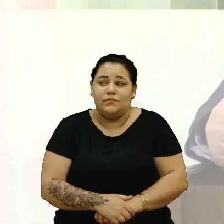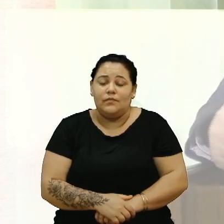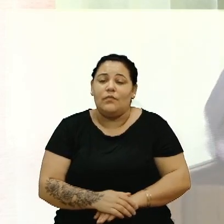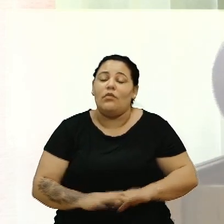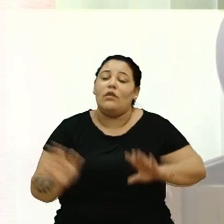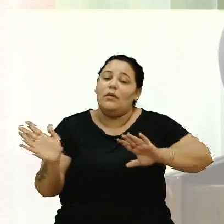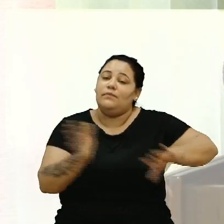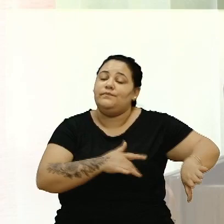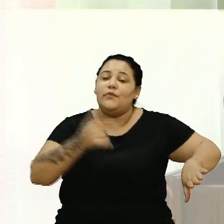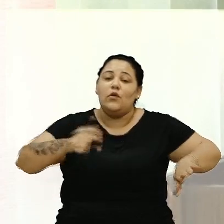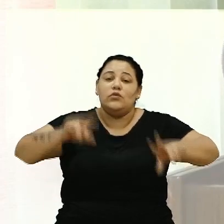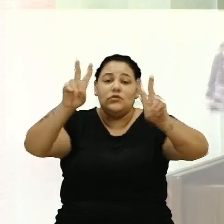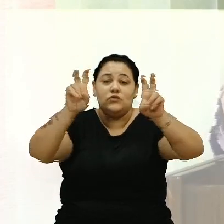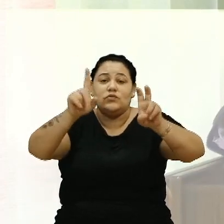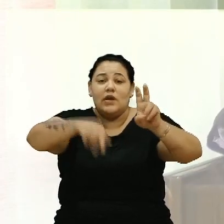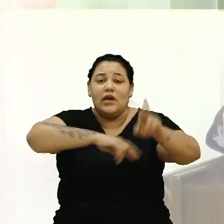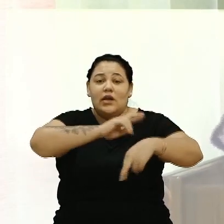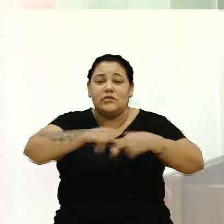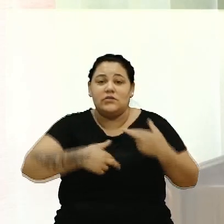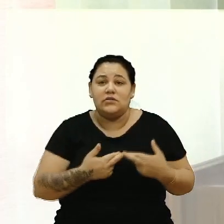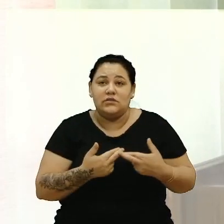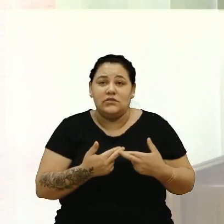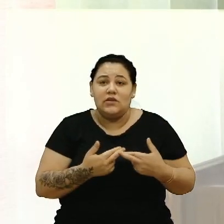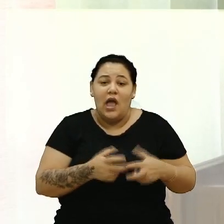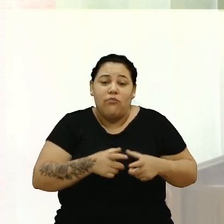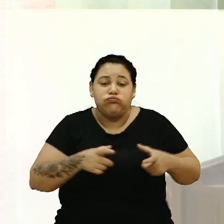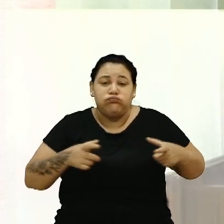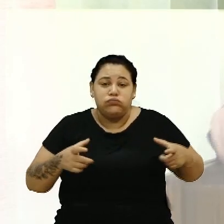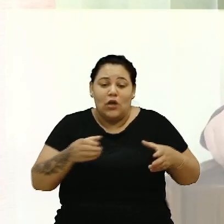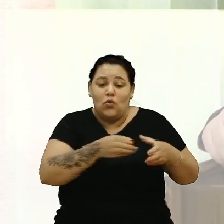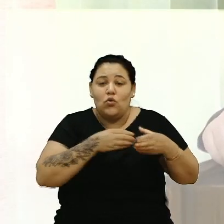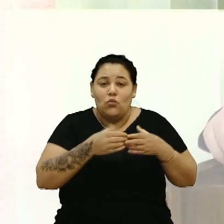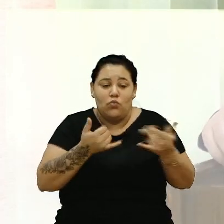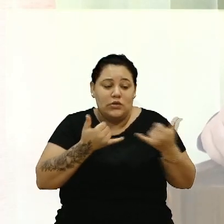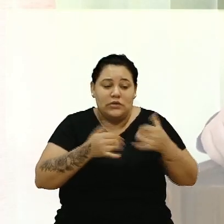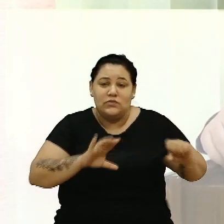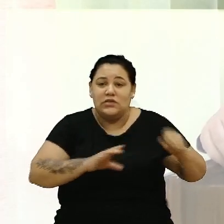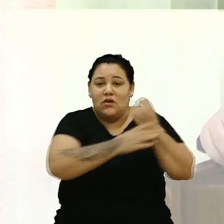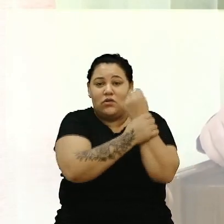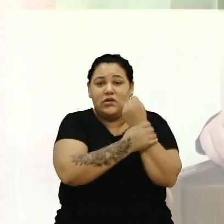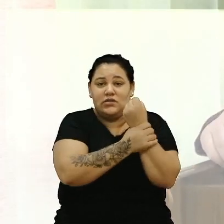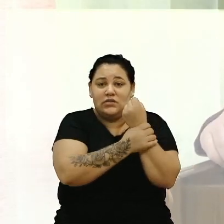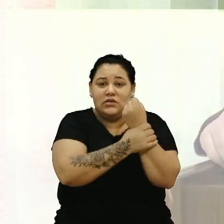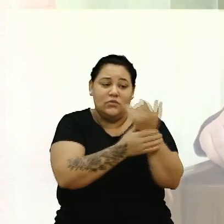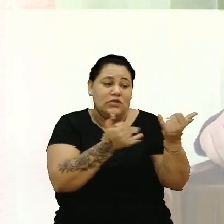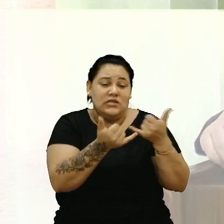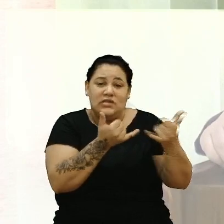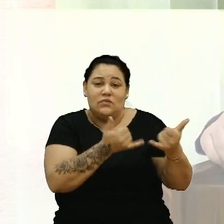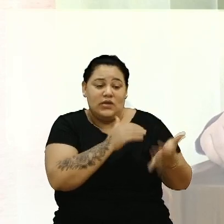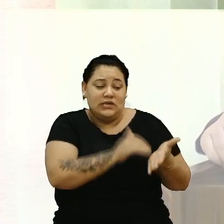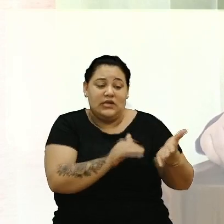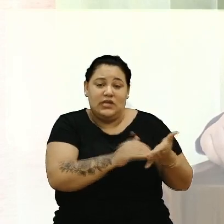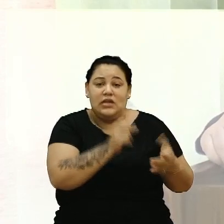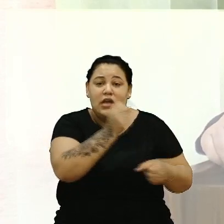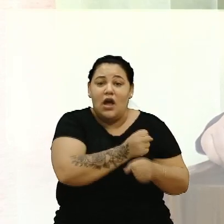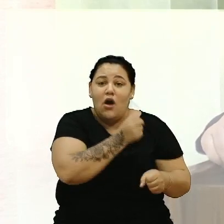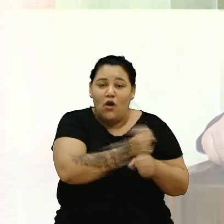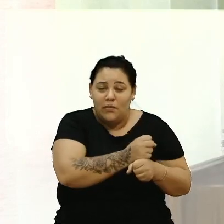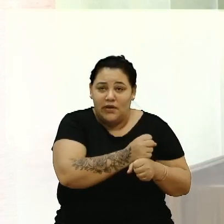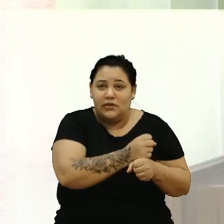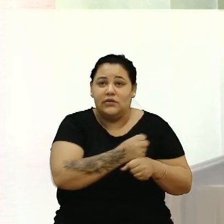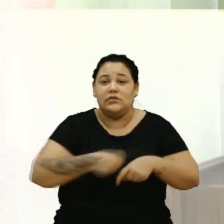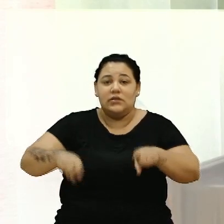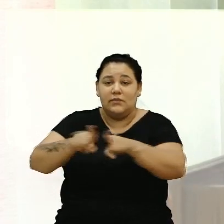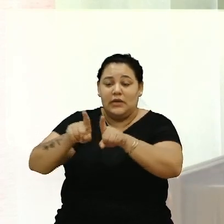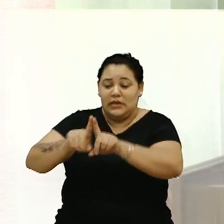Outro assunto a questão é aumentar as equipes, por exemplo, de segurança, equipes da Secretaria de Obras, da